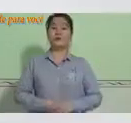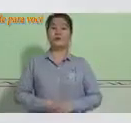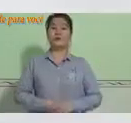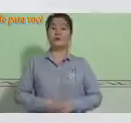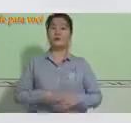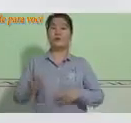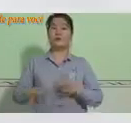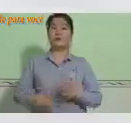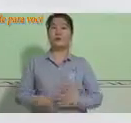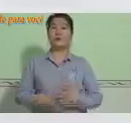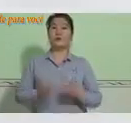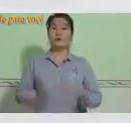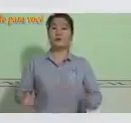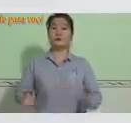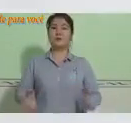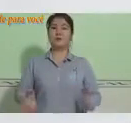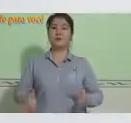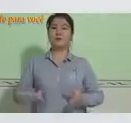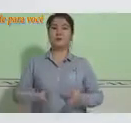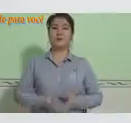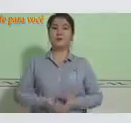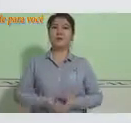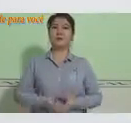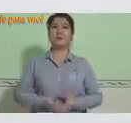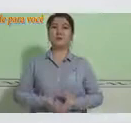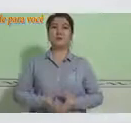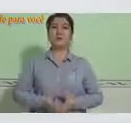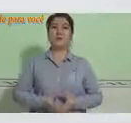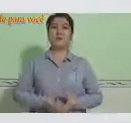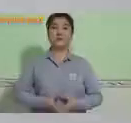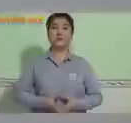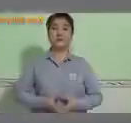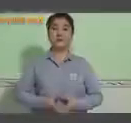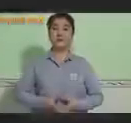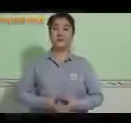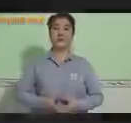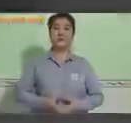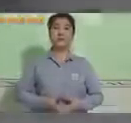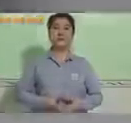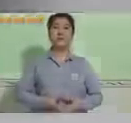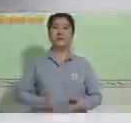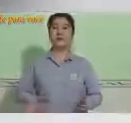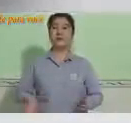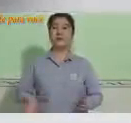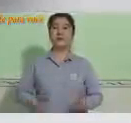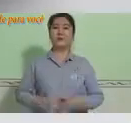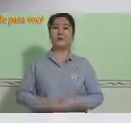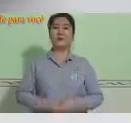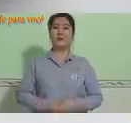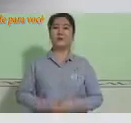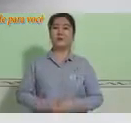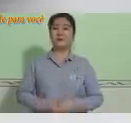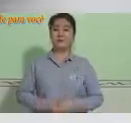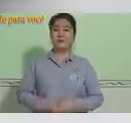A ultrassonografia pode ser realizada tanto nos homens, no caso da ultrassonografia dos testículos, quanto